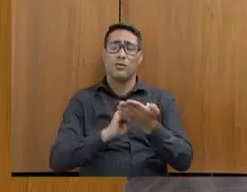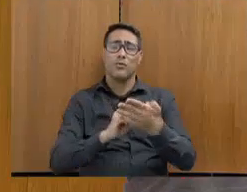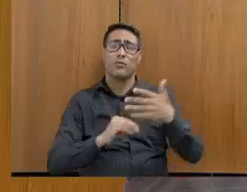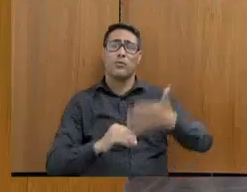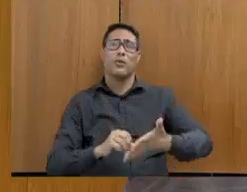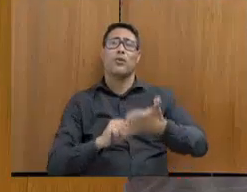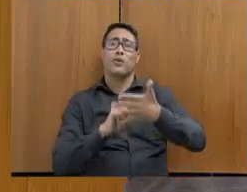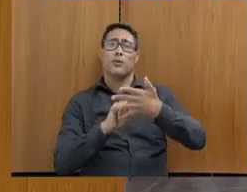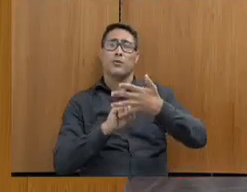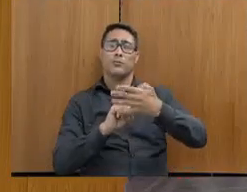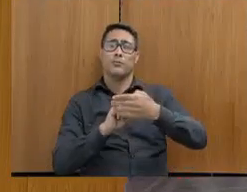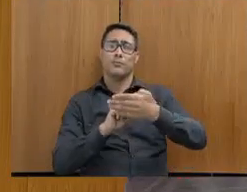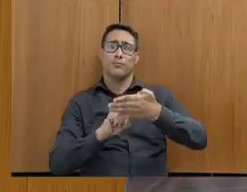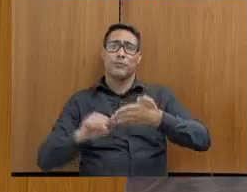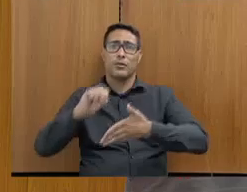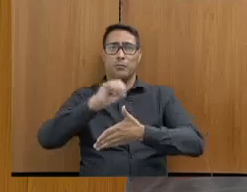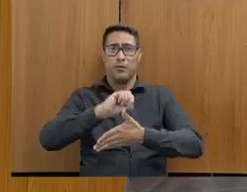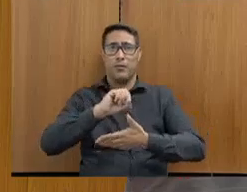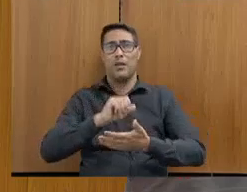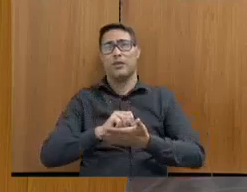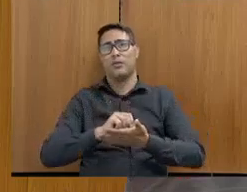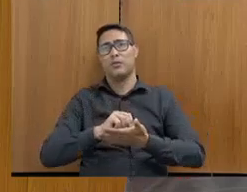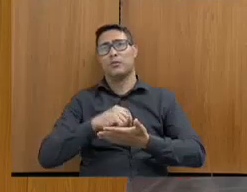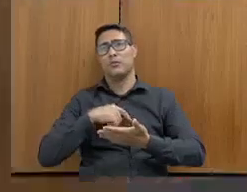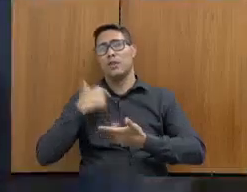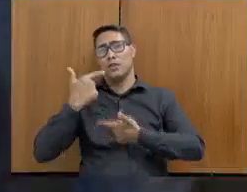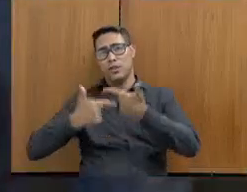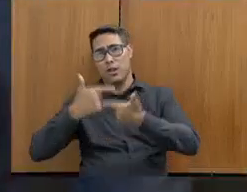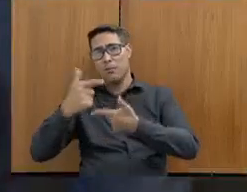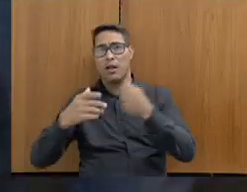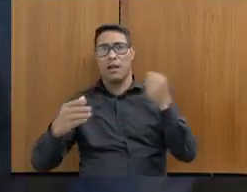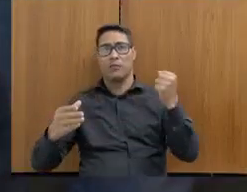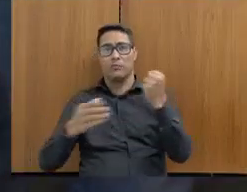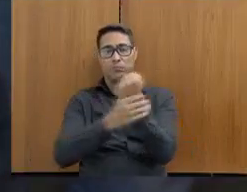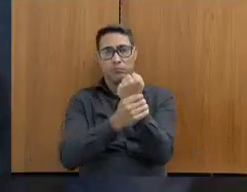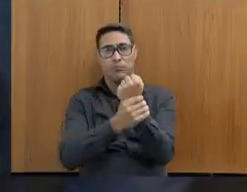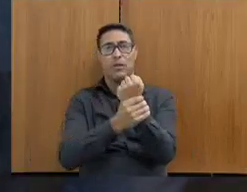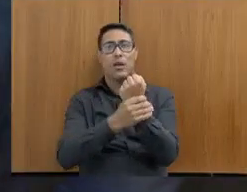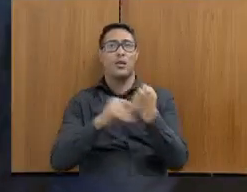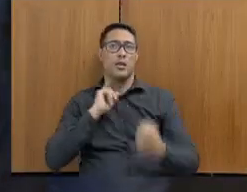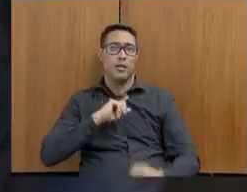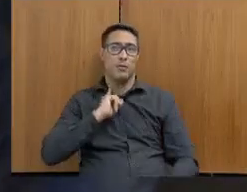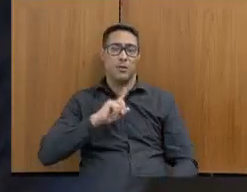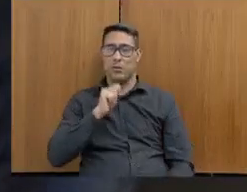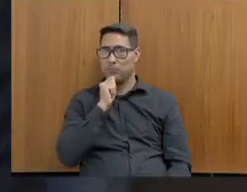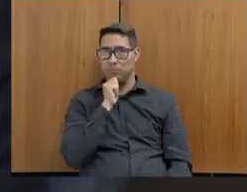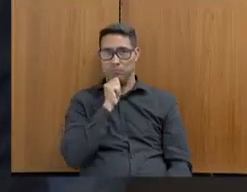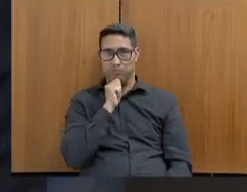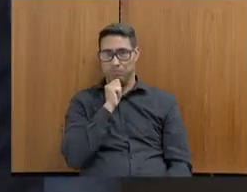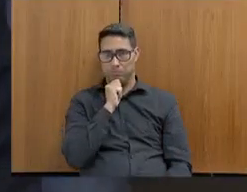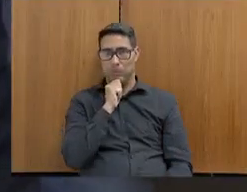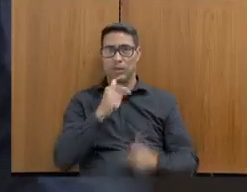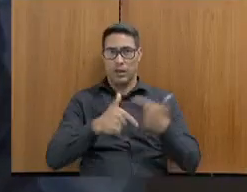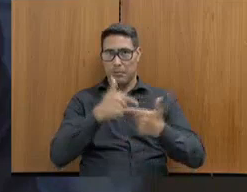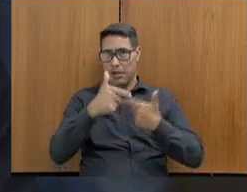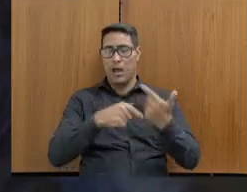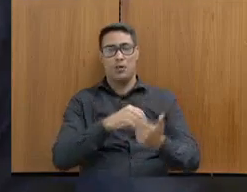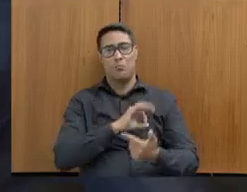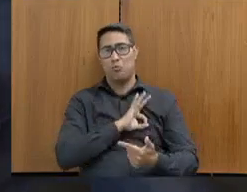profissional das forças de segurança em Minas Gerais Mas tive a oportunidade